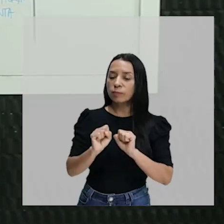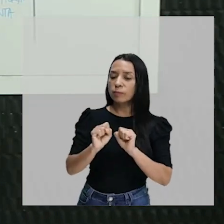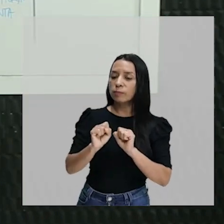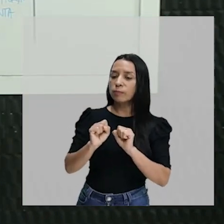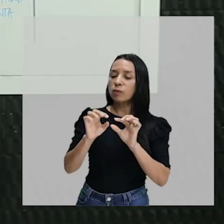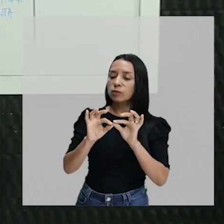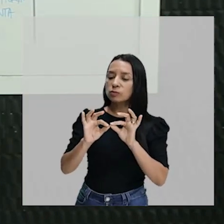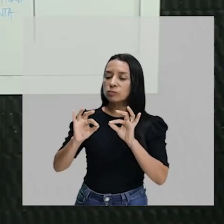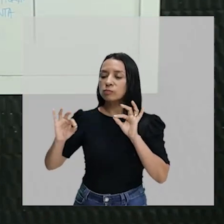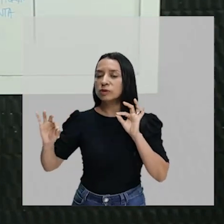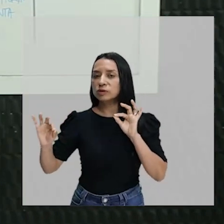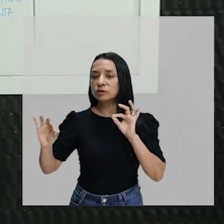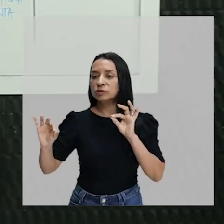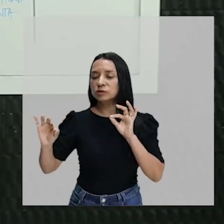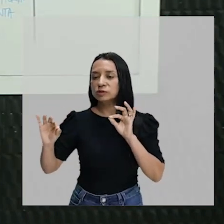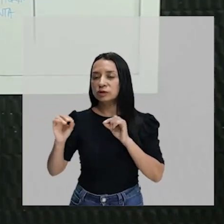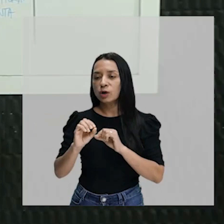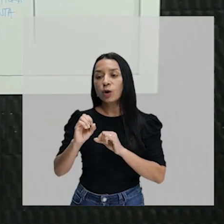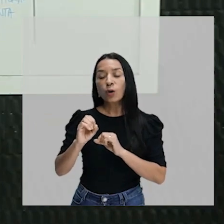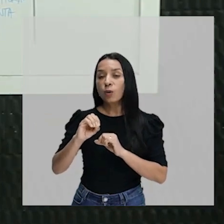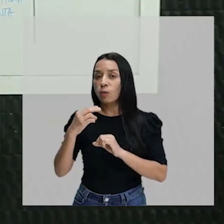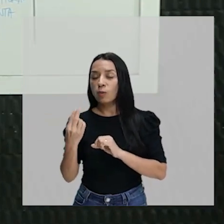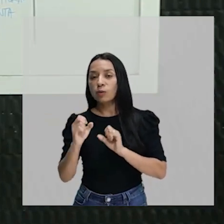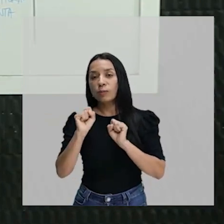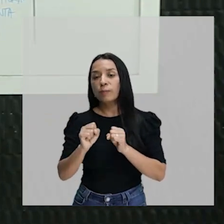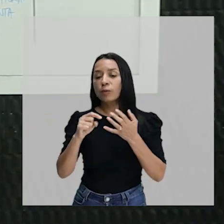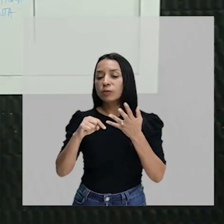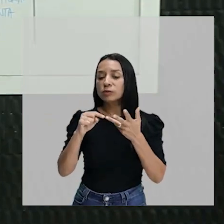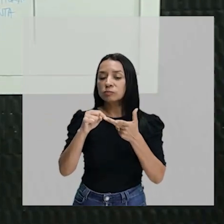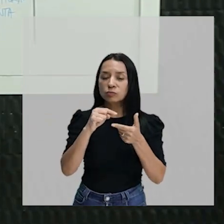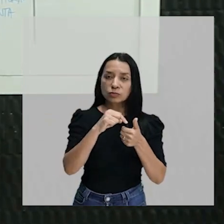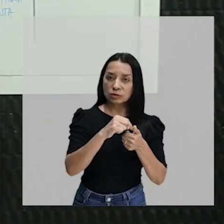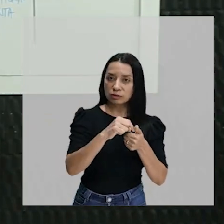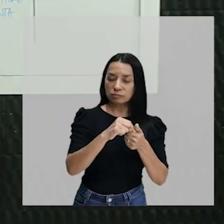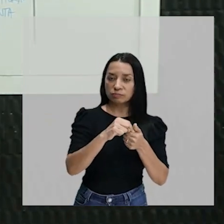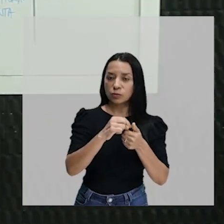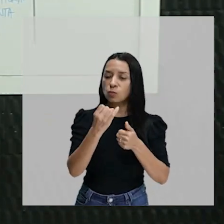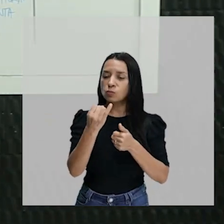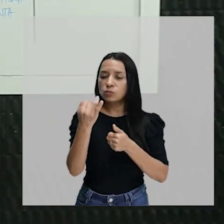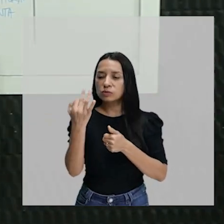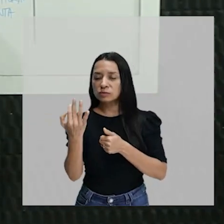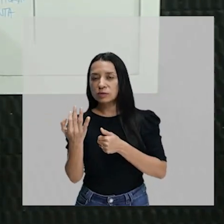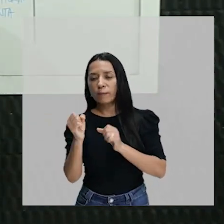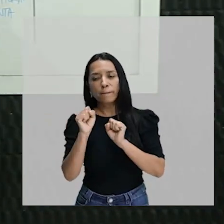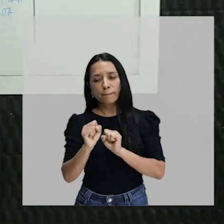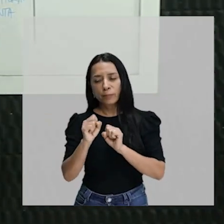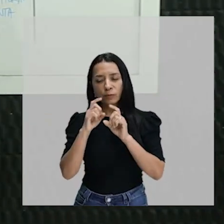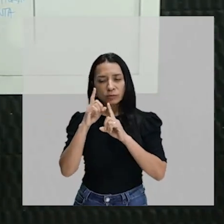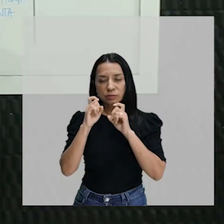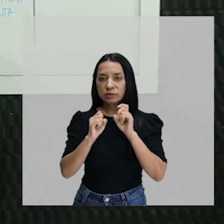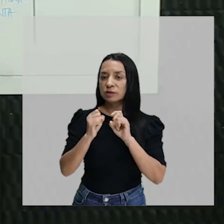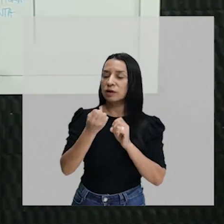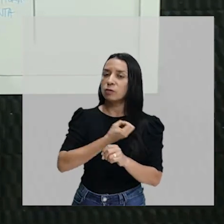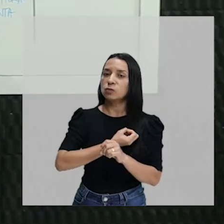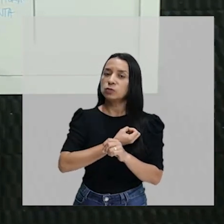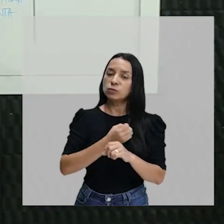ou que você pode contar o que você pode quantificar o que você pode expressar por um